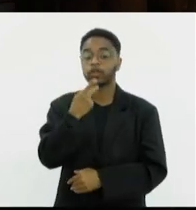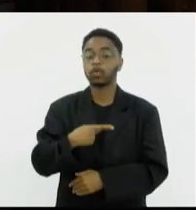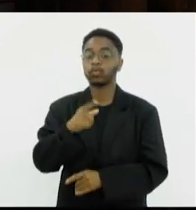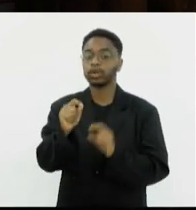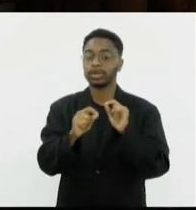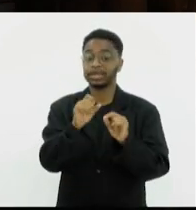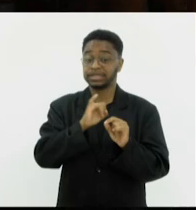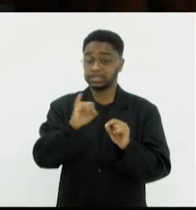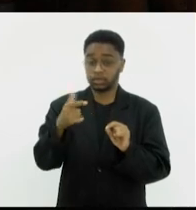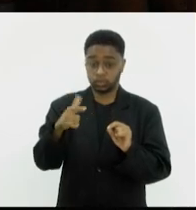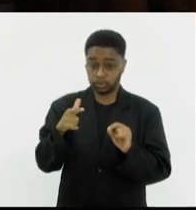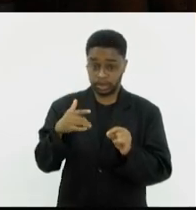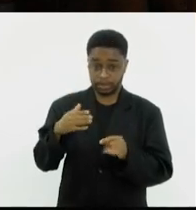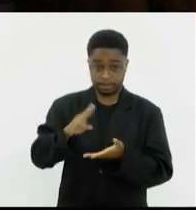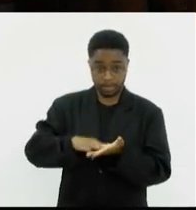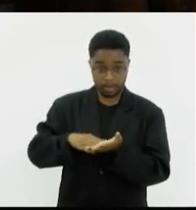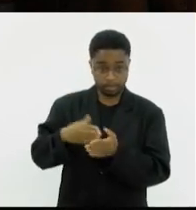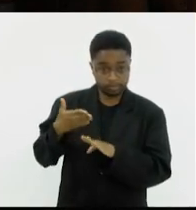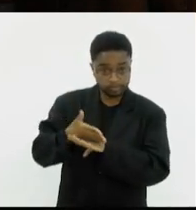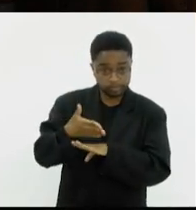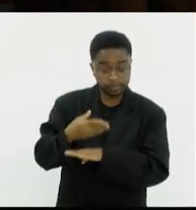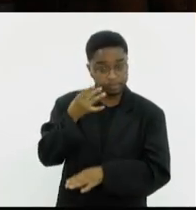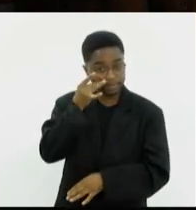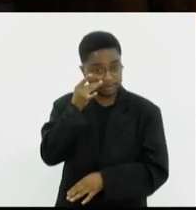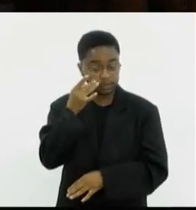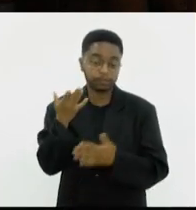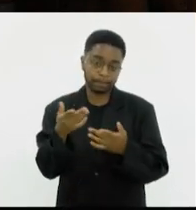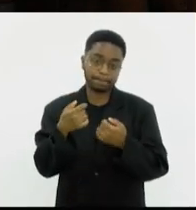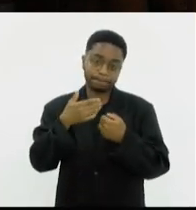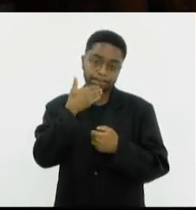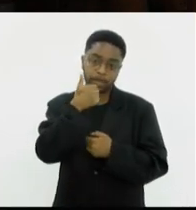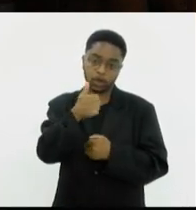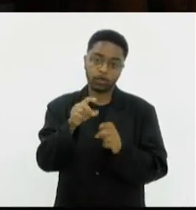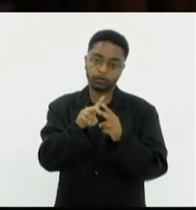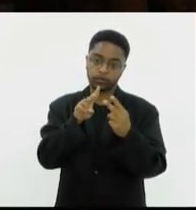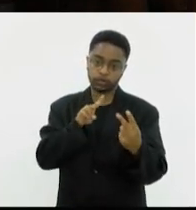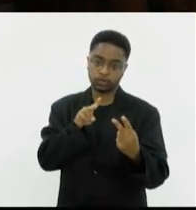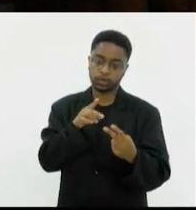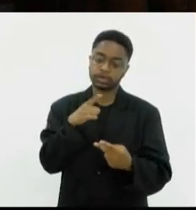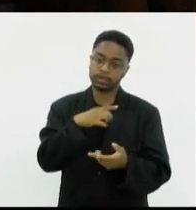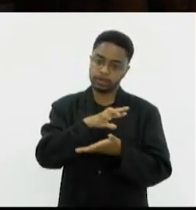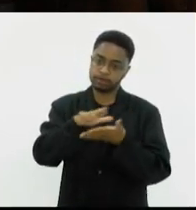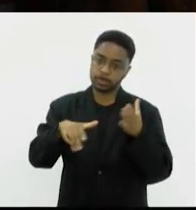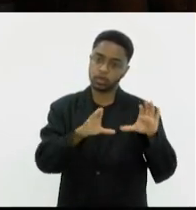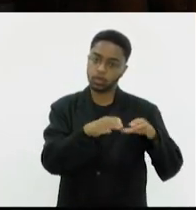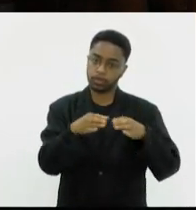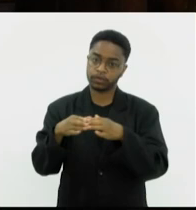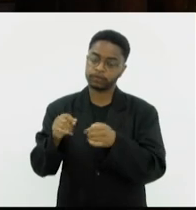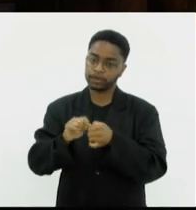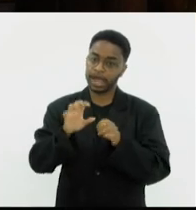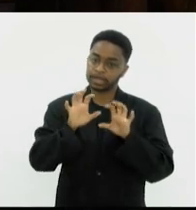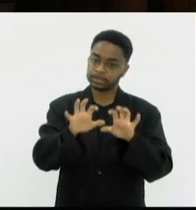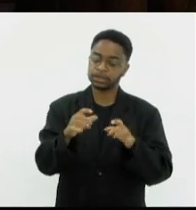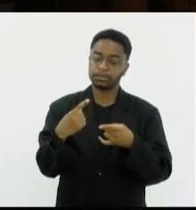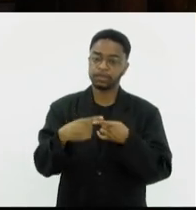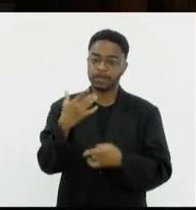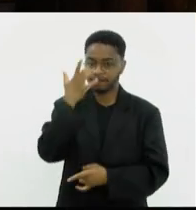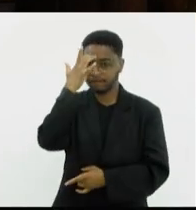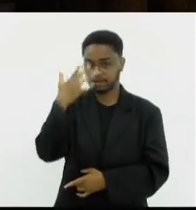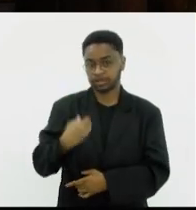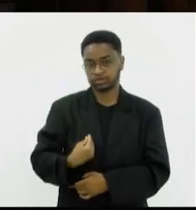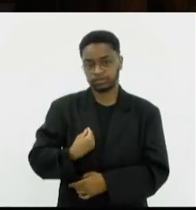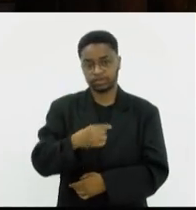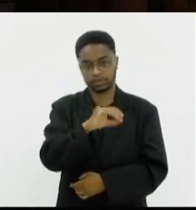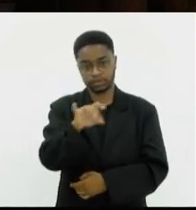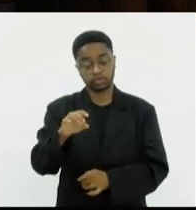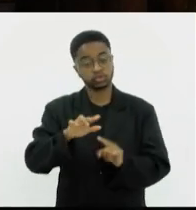já que não está dando quórum, vamos fazer uma reunião online. Veja aí, tem várias comissões que fazem assim para facilitar a vida das pessoas.